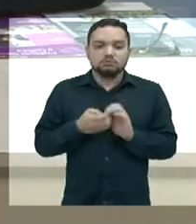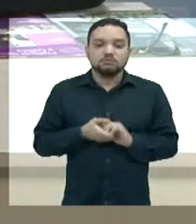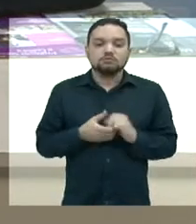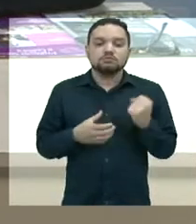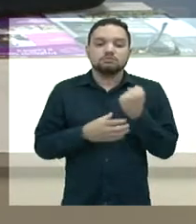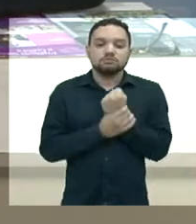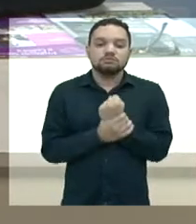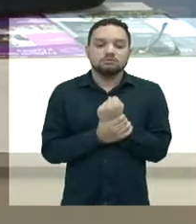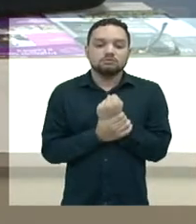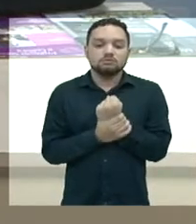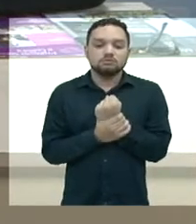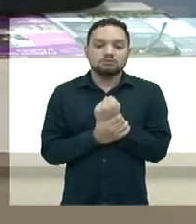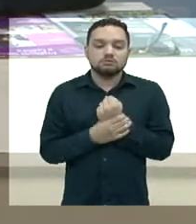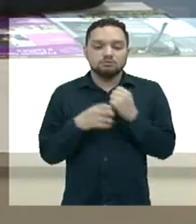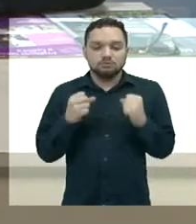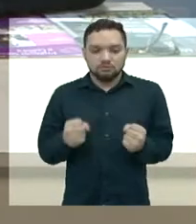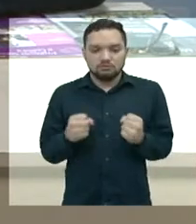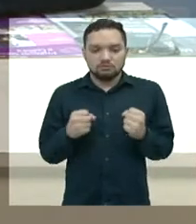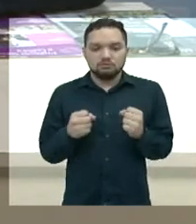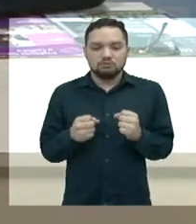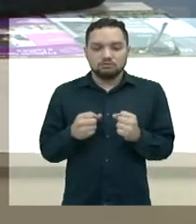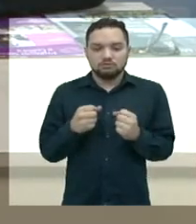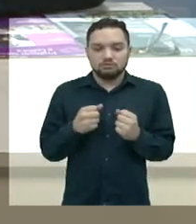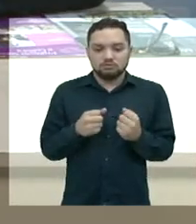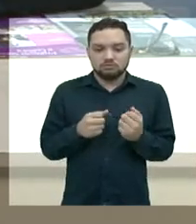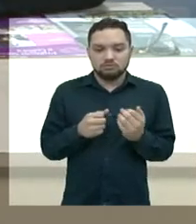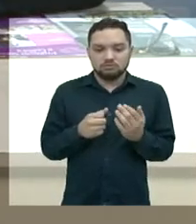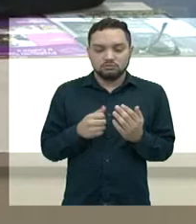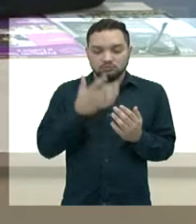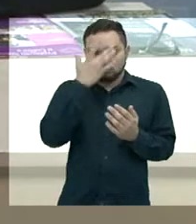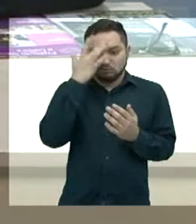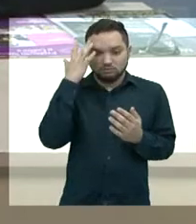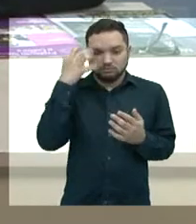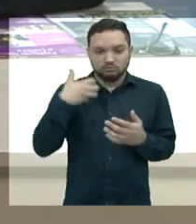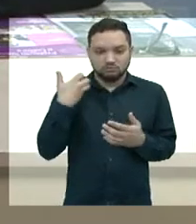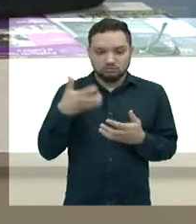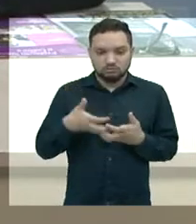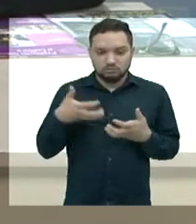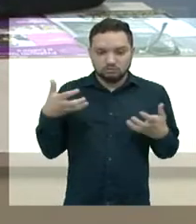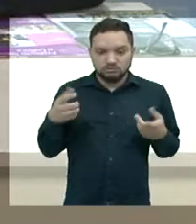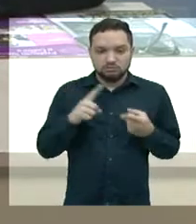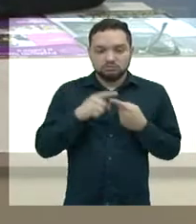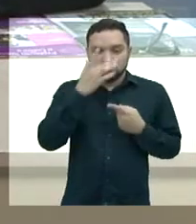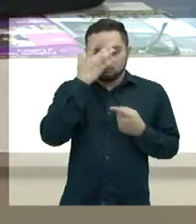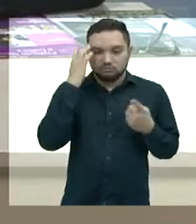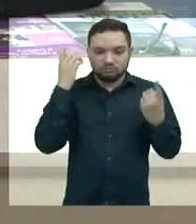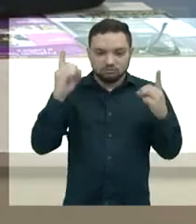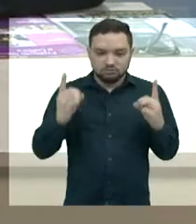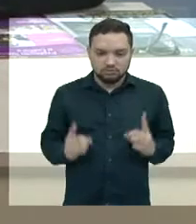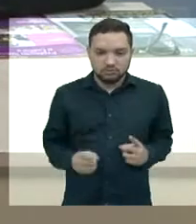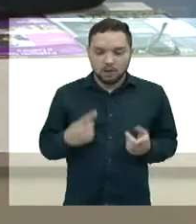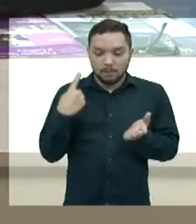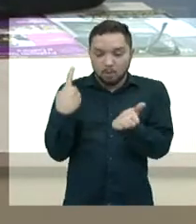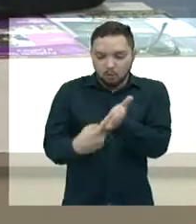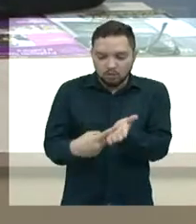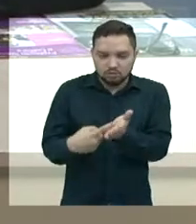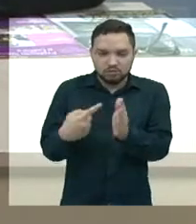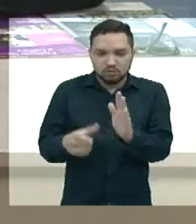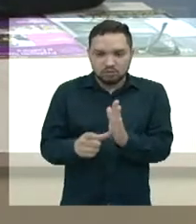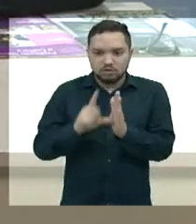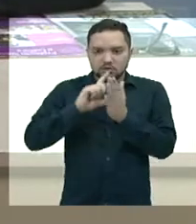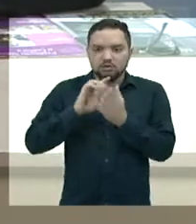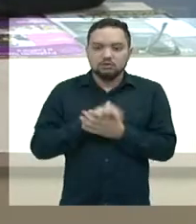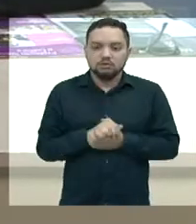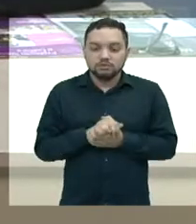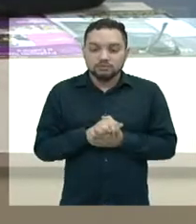o agendamento de atendimento domiciliar a pacientes idosos e pessoas com deficiências também. Também, isso aí